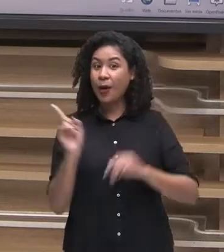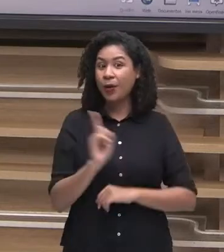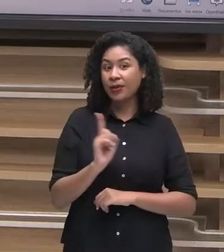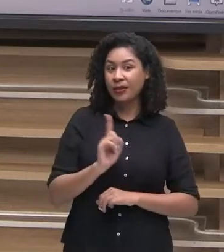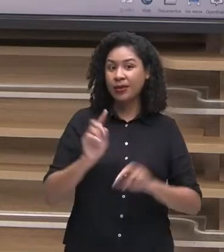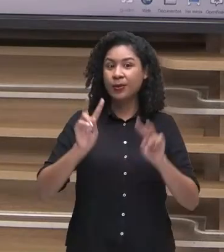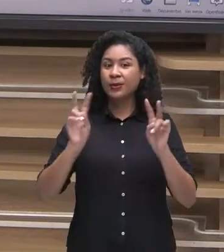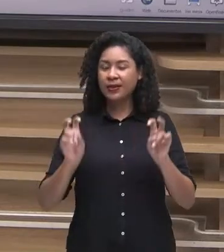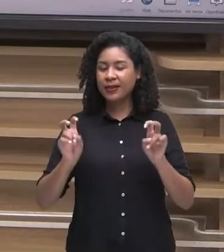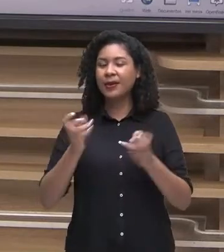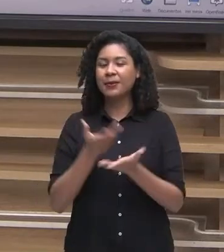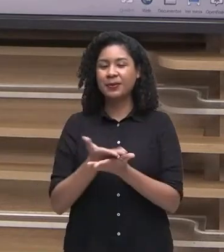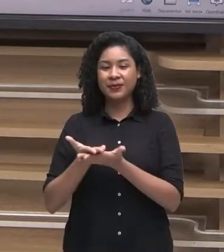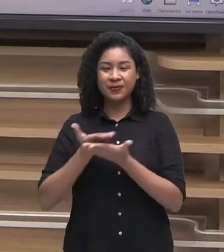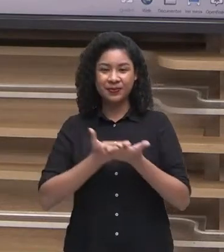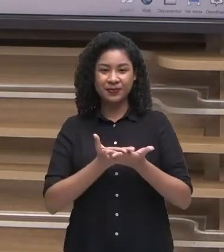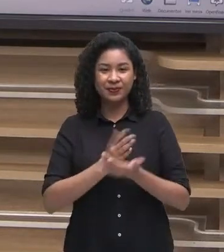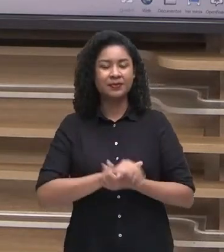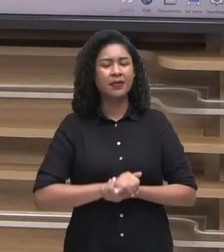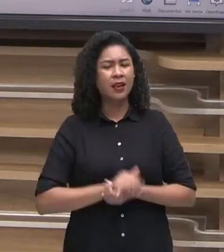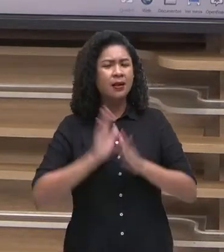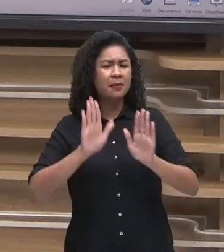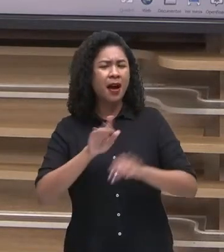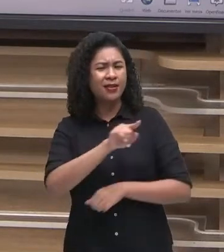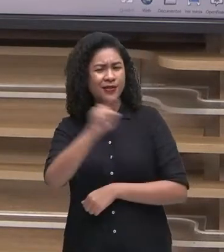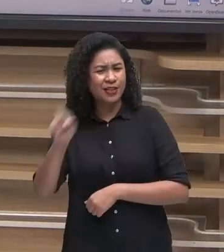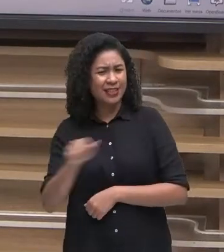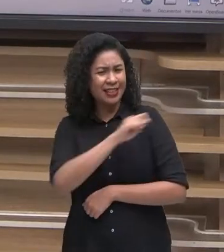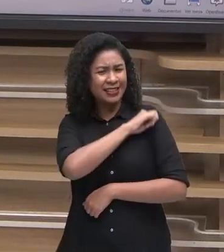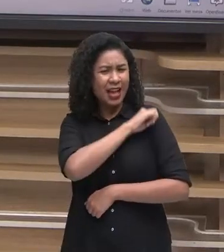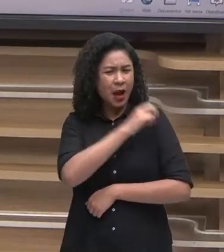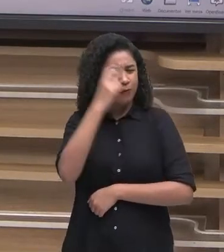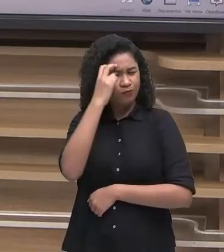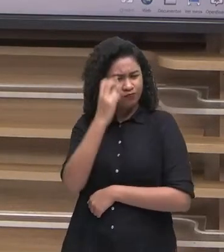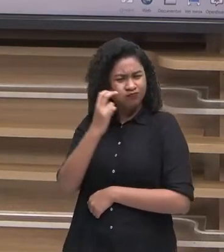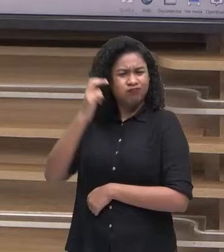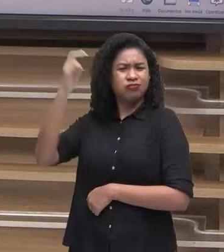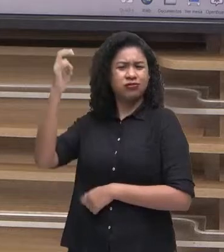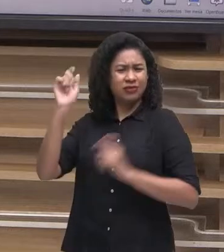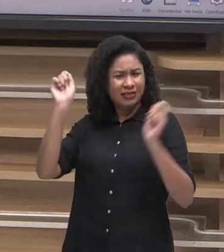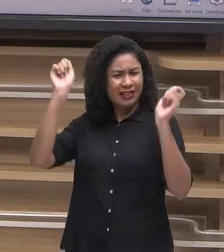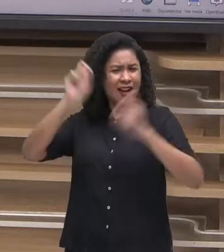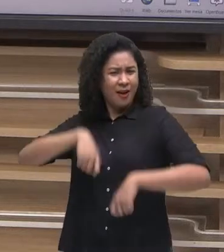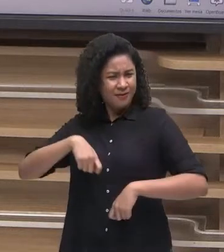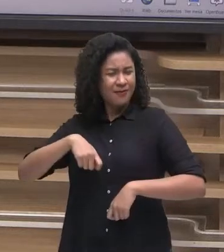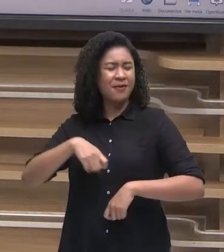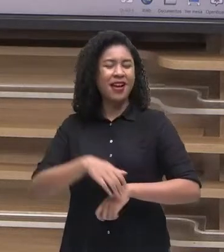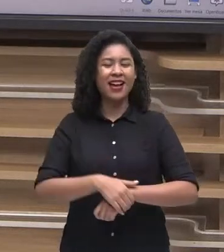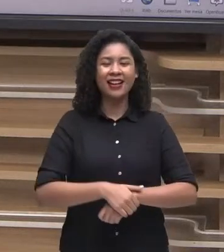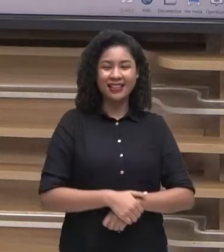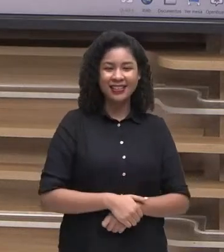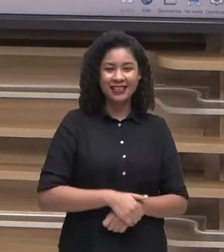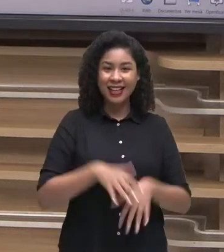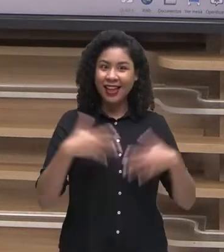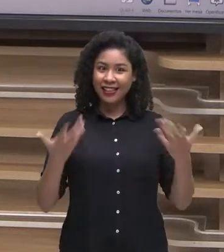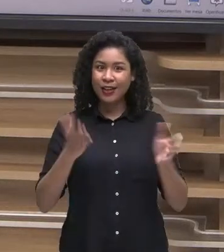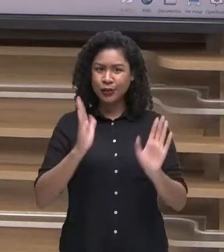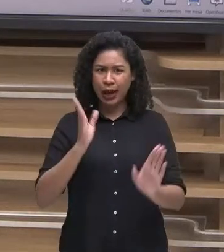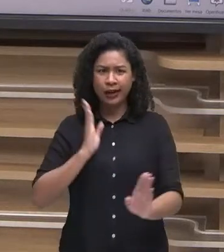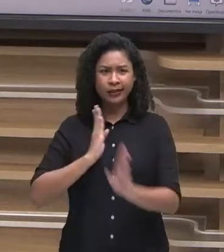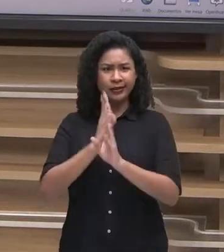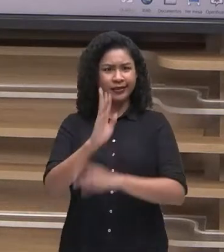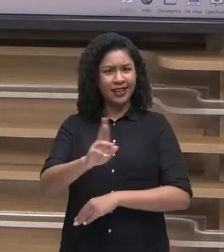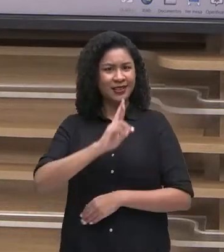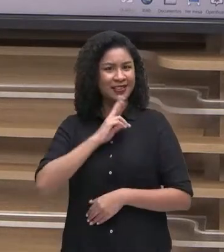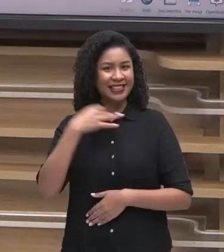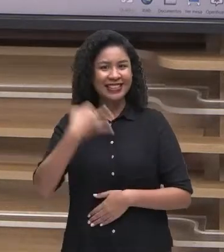para vocês. Vocês, como são alunos inteligentes, alunos sagazes, capazes, que manjam da parada, já conseguiram matar com a resposta